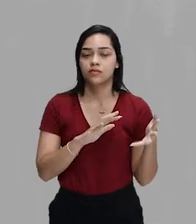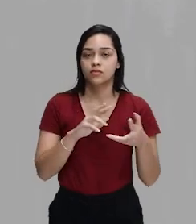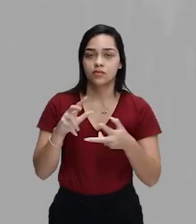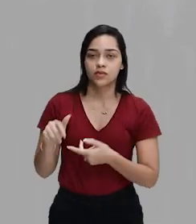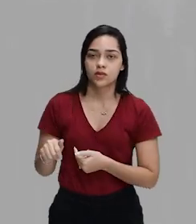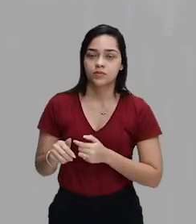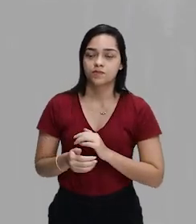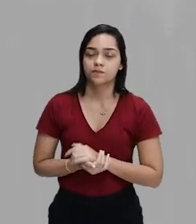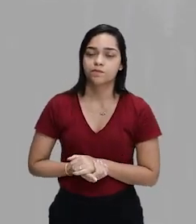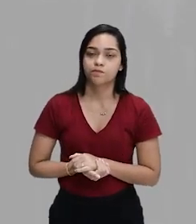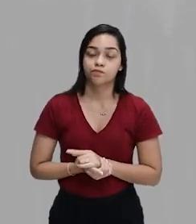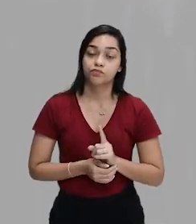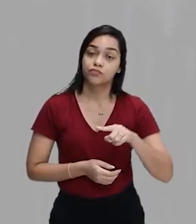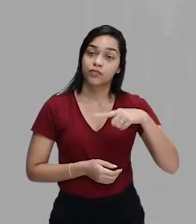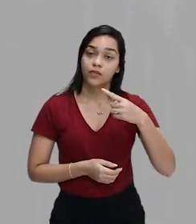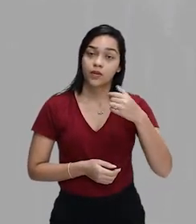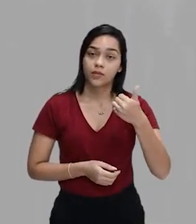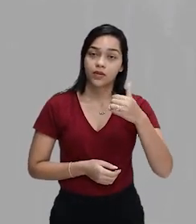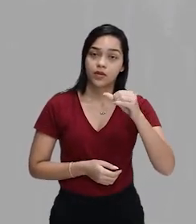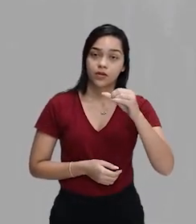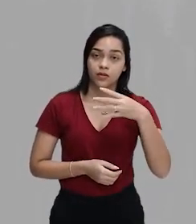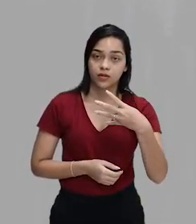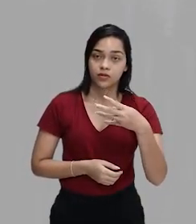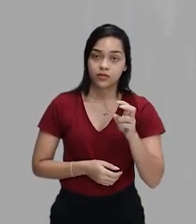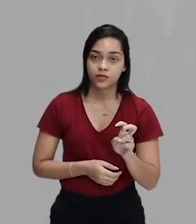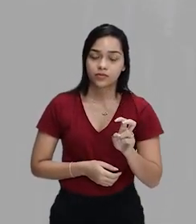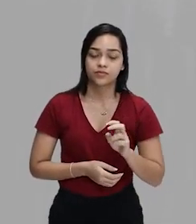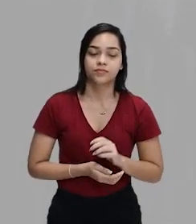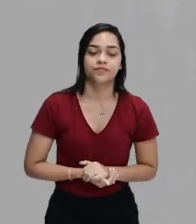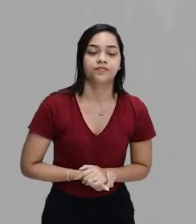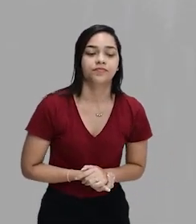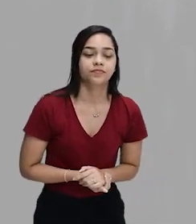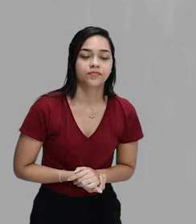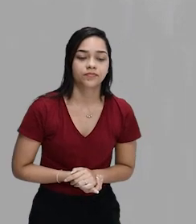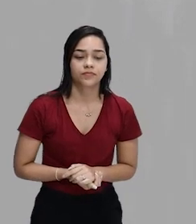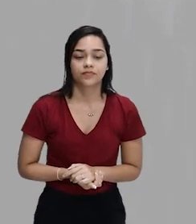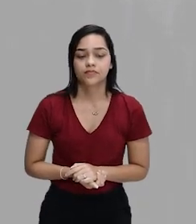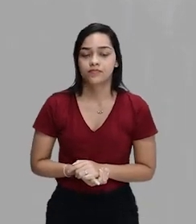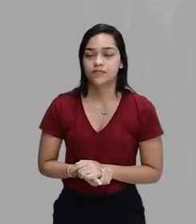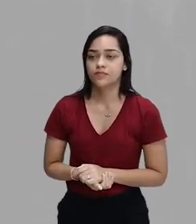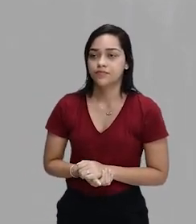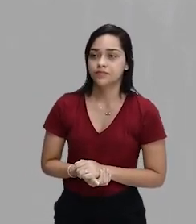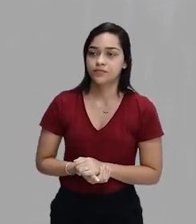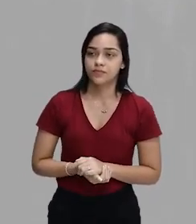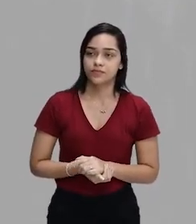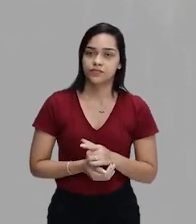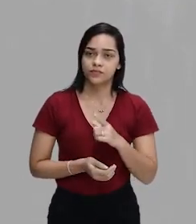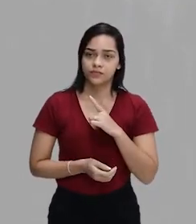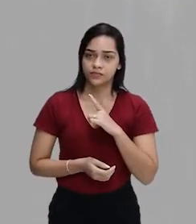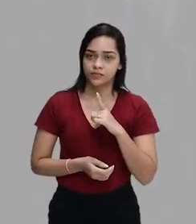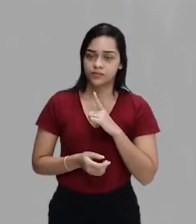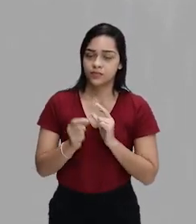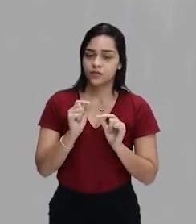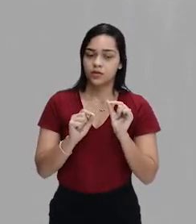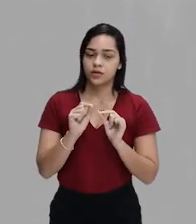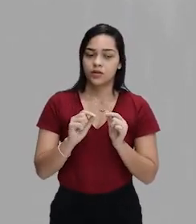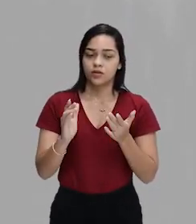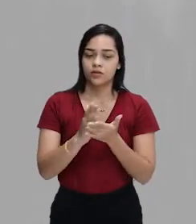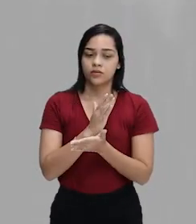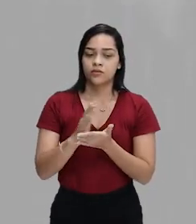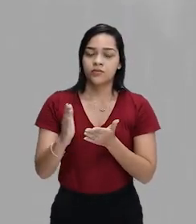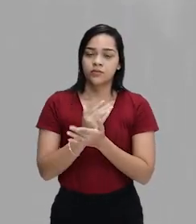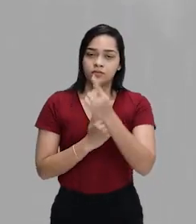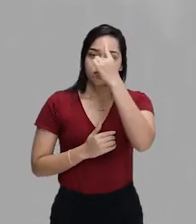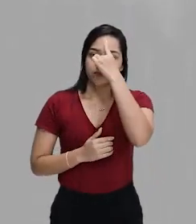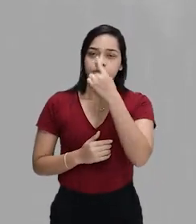pós-1945. Um mundo pós-Segunda Guerra Mundial. Nós trouxemos no primeiro ponto algumas imagens